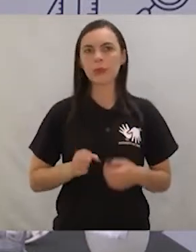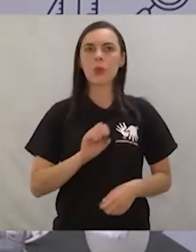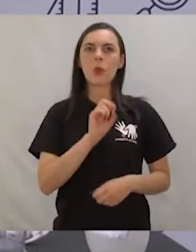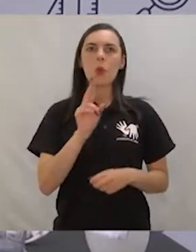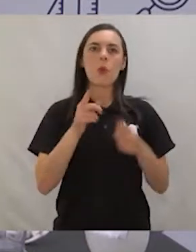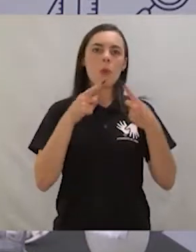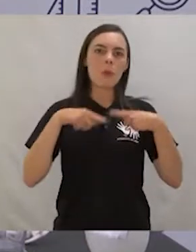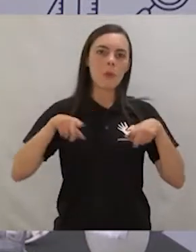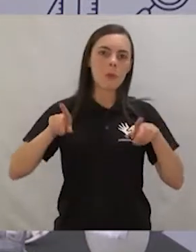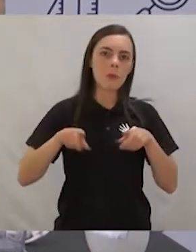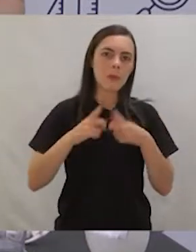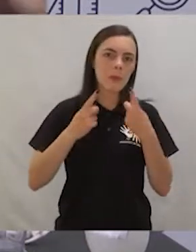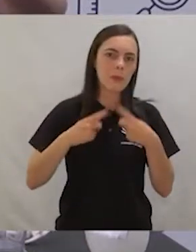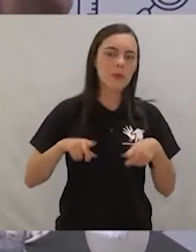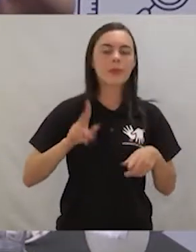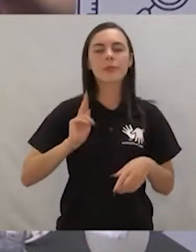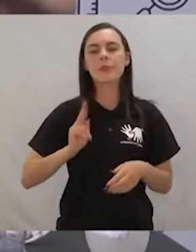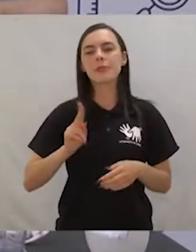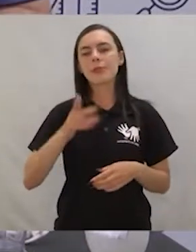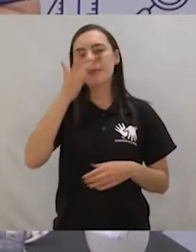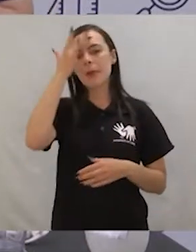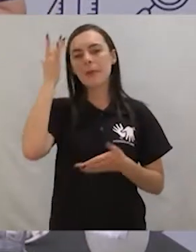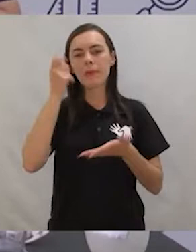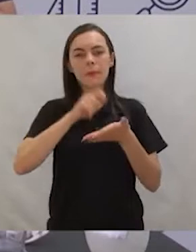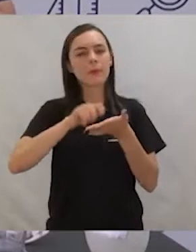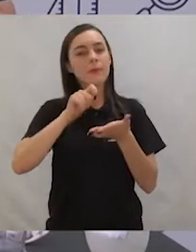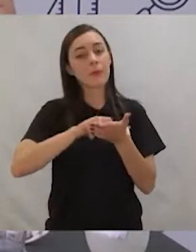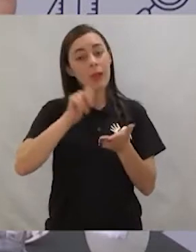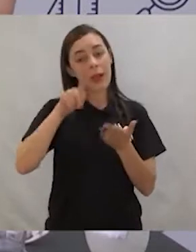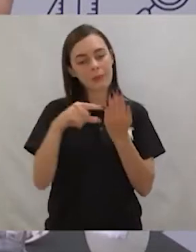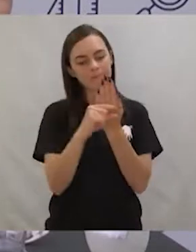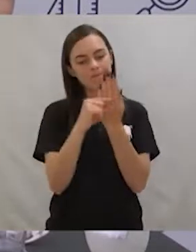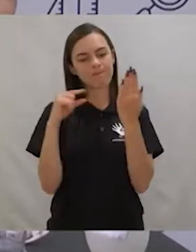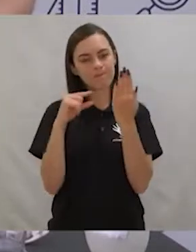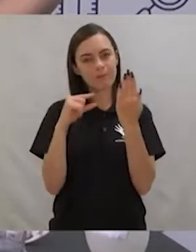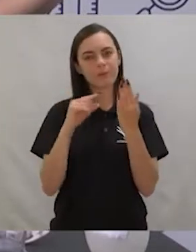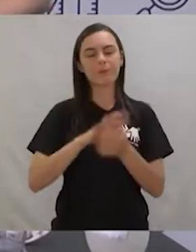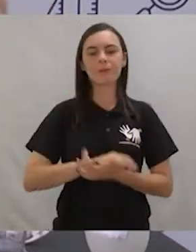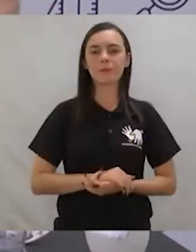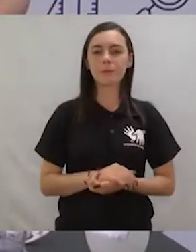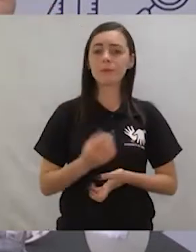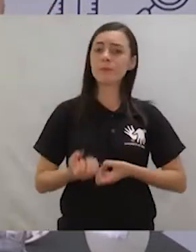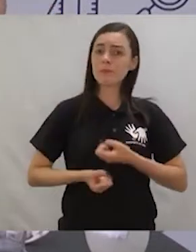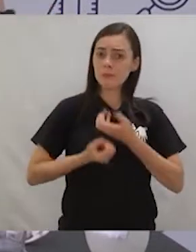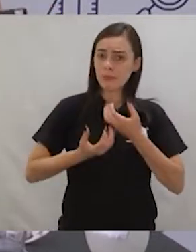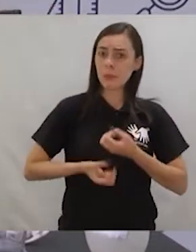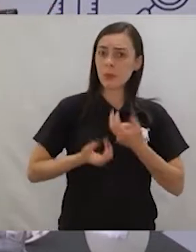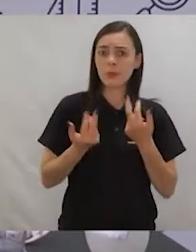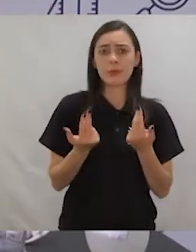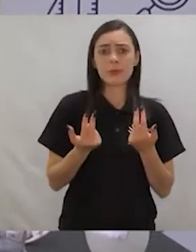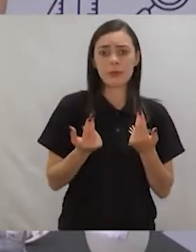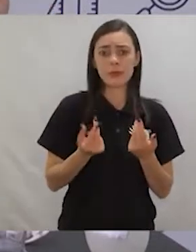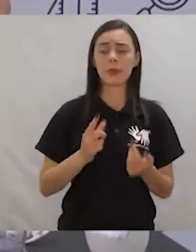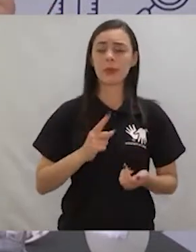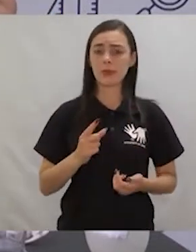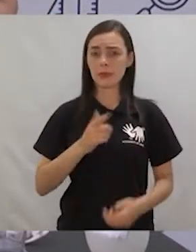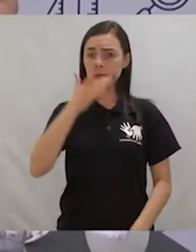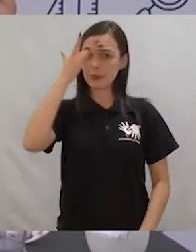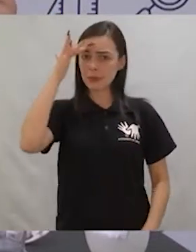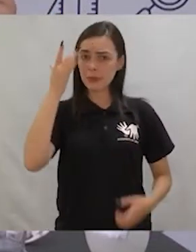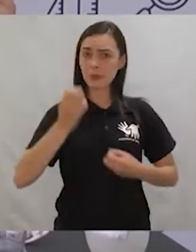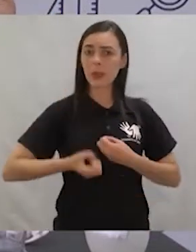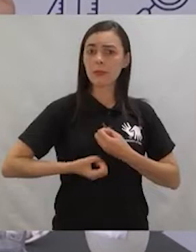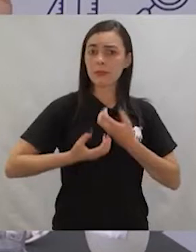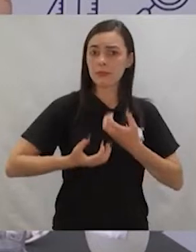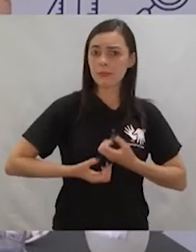né? Quem escreve uma música. Então, sempre tem um autor, é quem escreve. E na poesia também tem o autor,